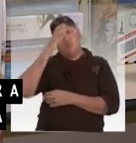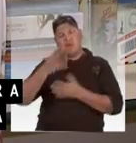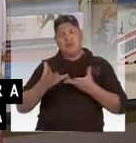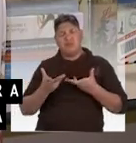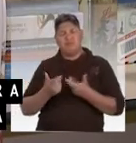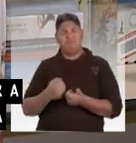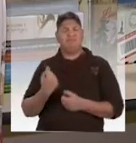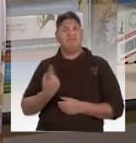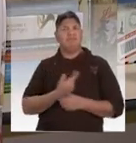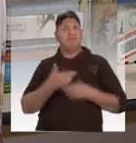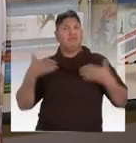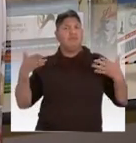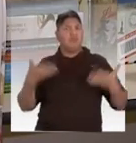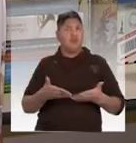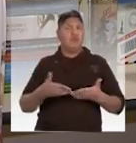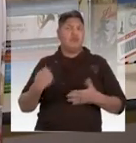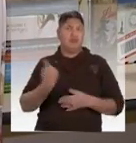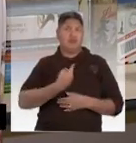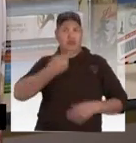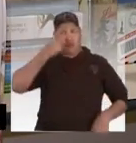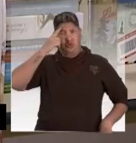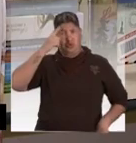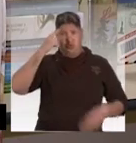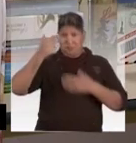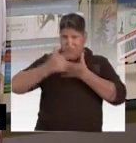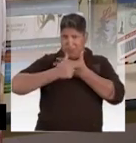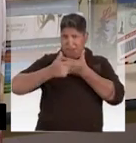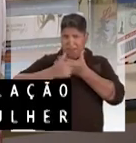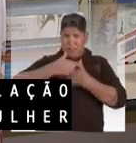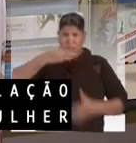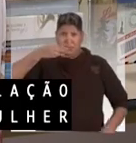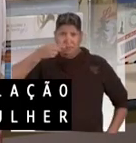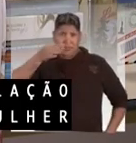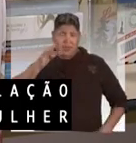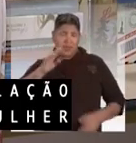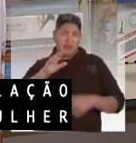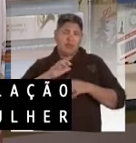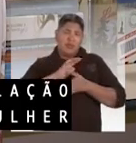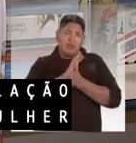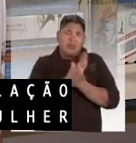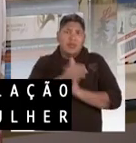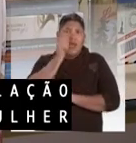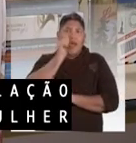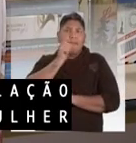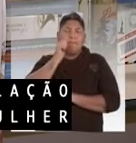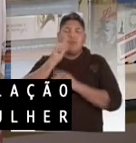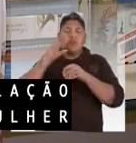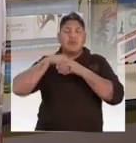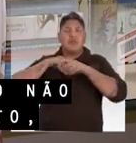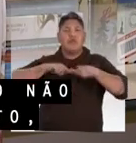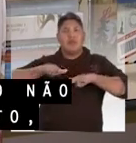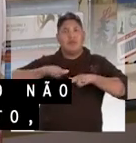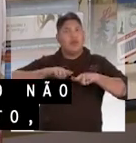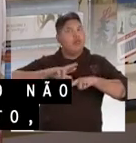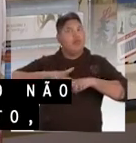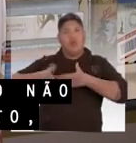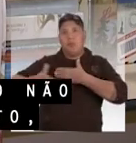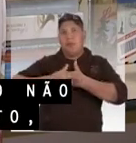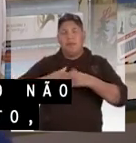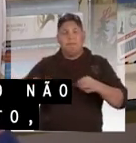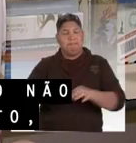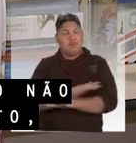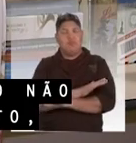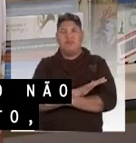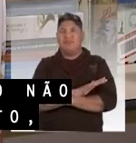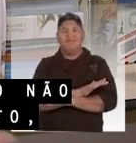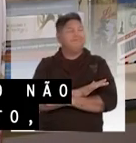aperfeiçoar nossa própria atuação, o nosso dia a dia. O papel do MPT com relação à discriminação da mulher e a mulher no trabalho não é um papel